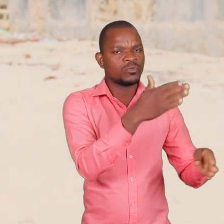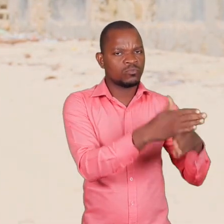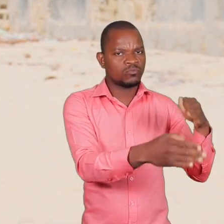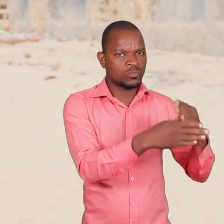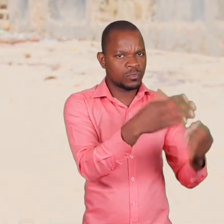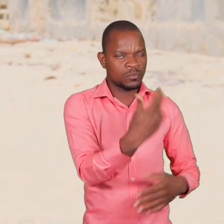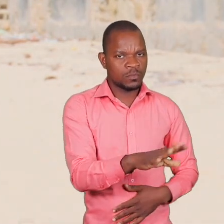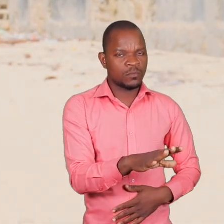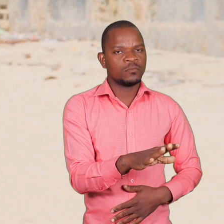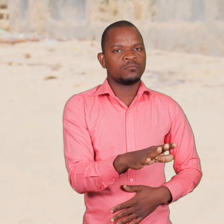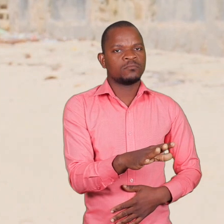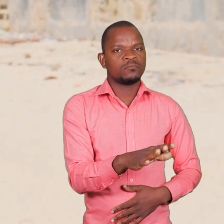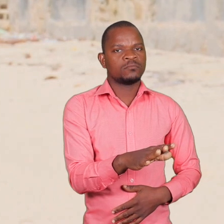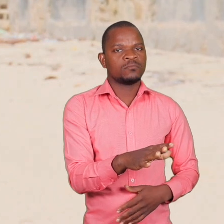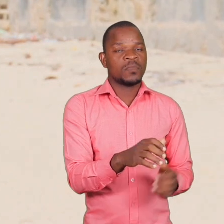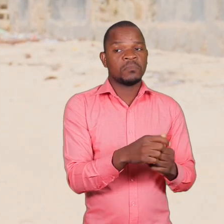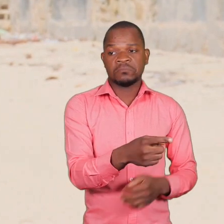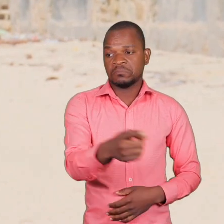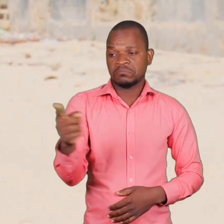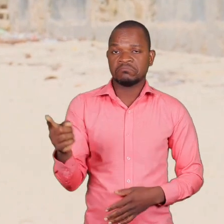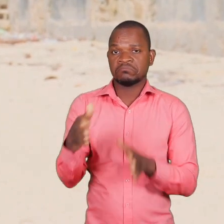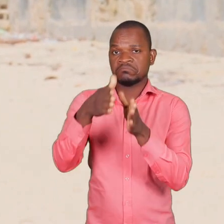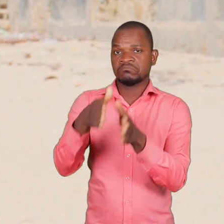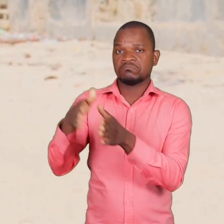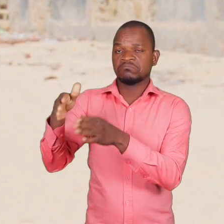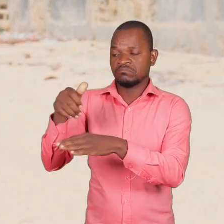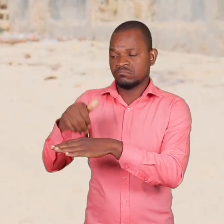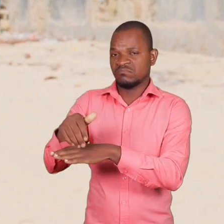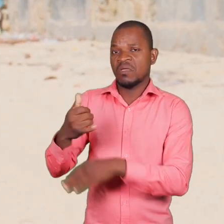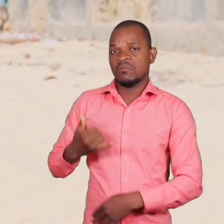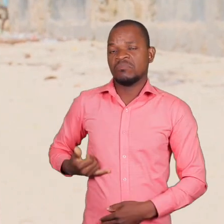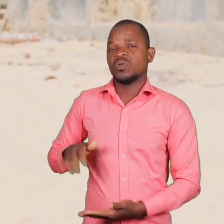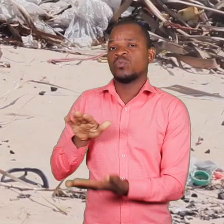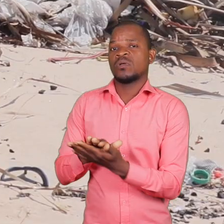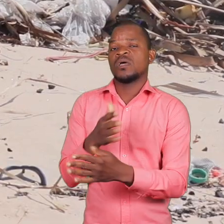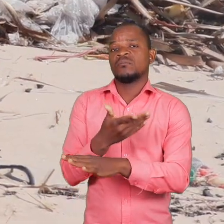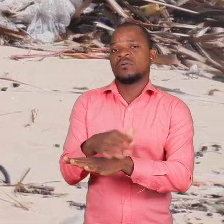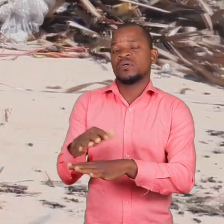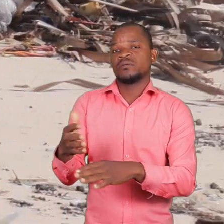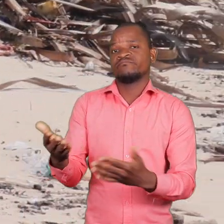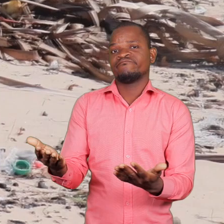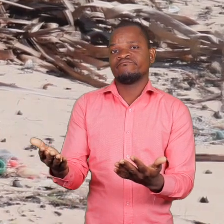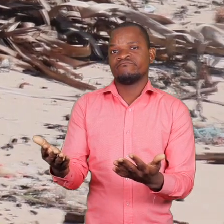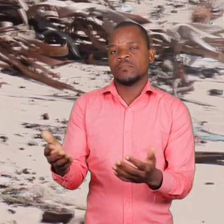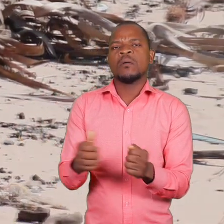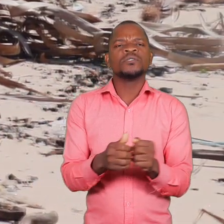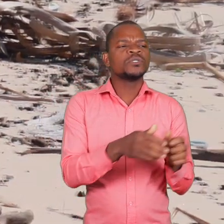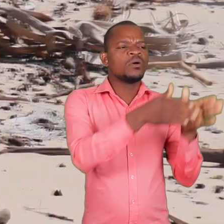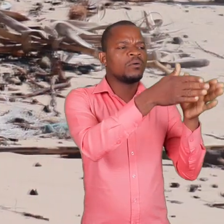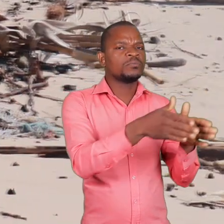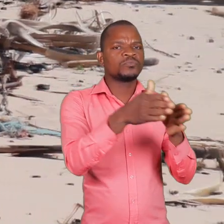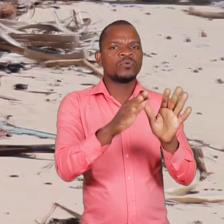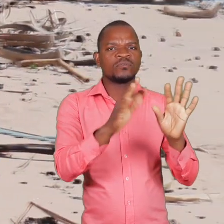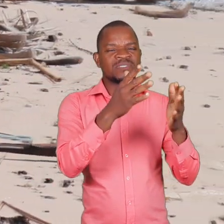latrinas que fizeram com o governo ali, continuar a cagar na praia. Os residentes manifestam